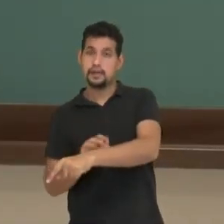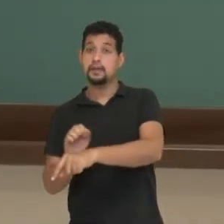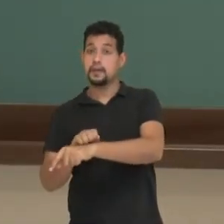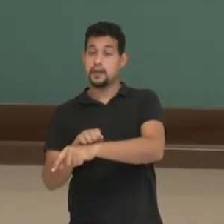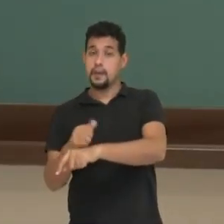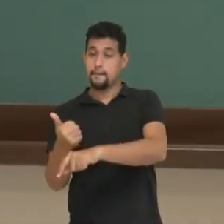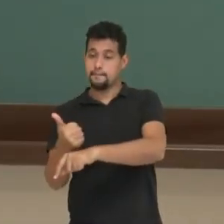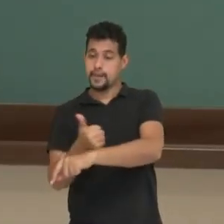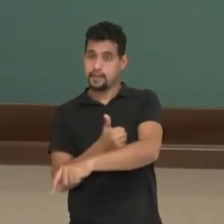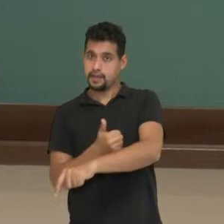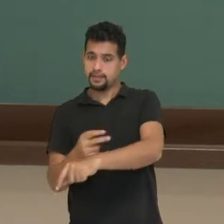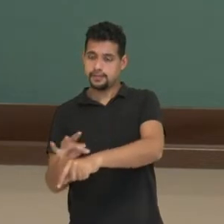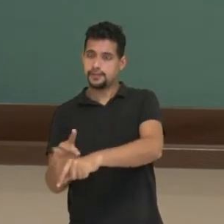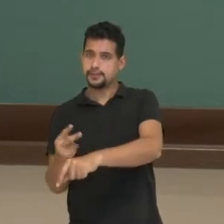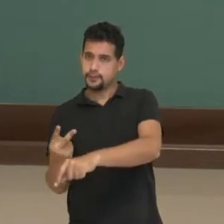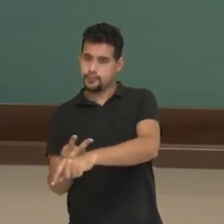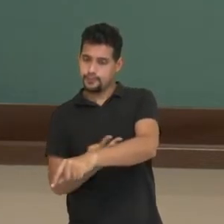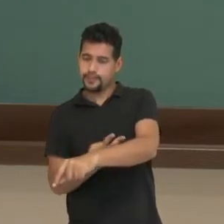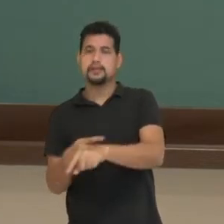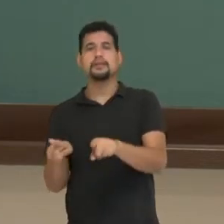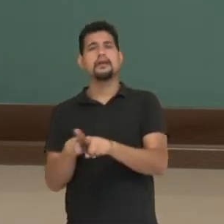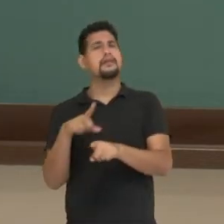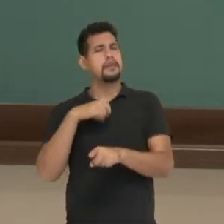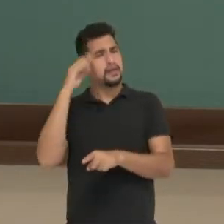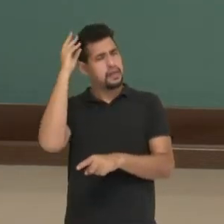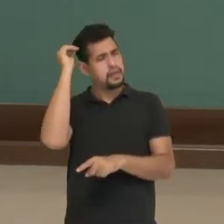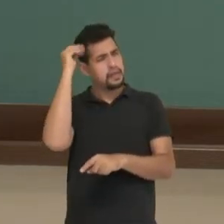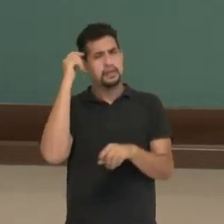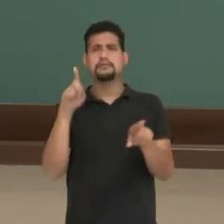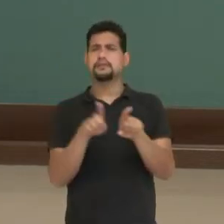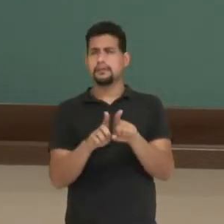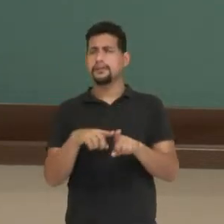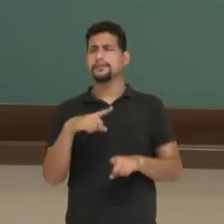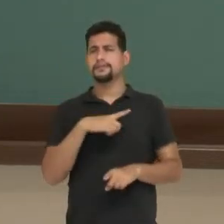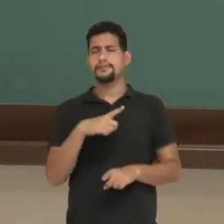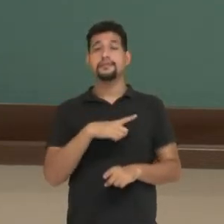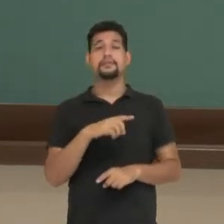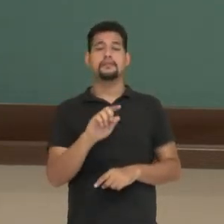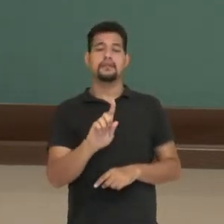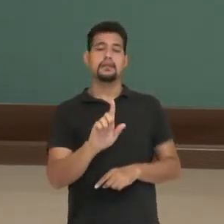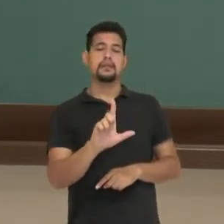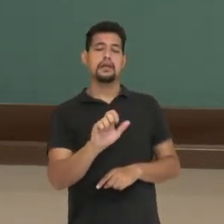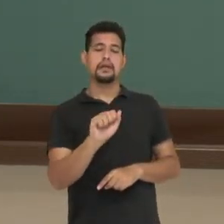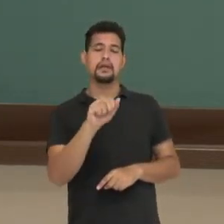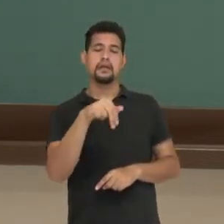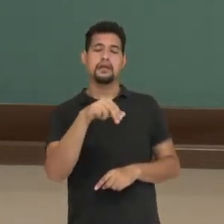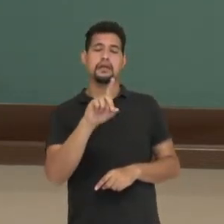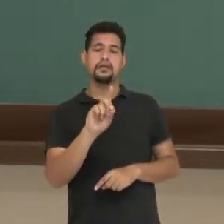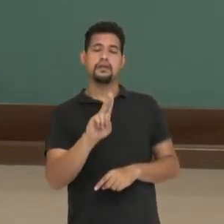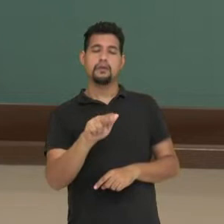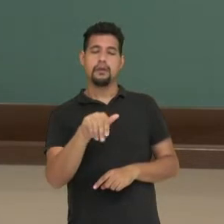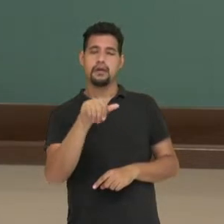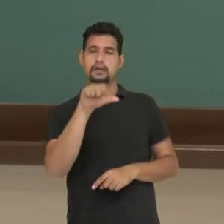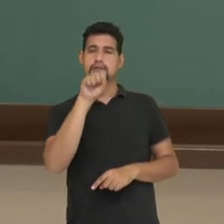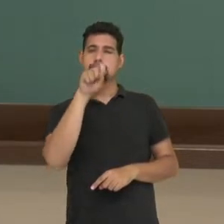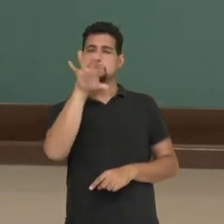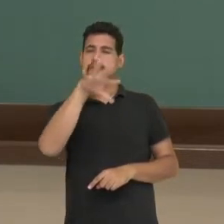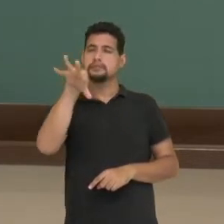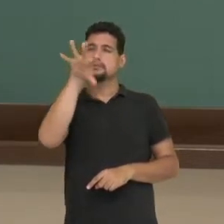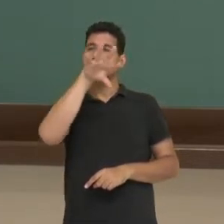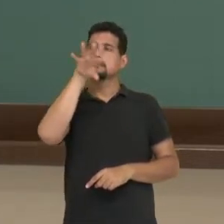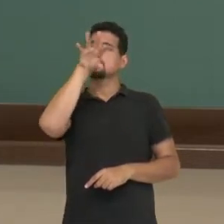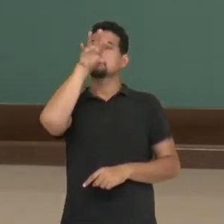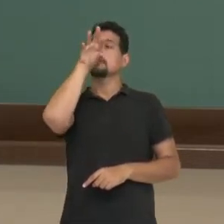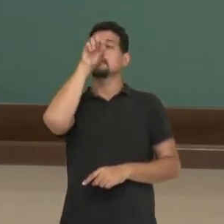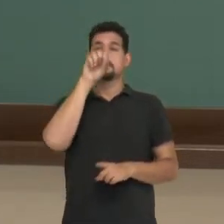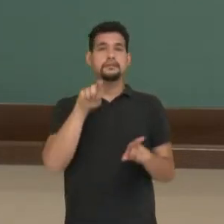De queratina, inclusive nós temos no cabelo também, tá? Glândulas odoríferas que liberam um odor característico, por